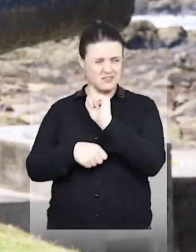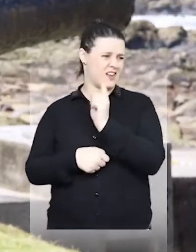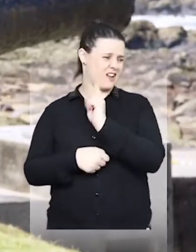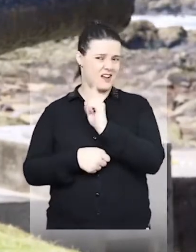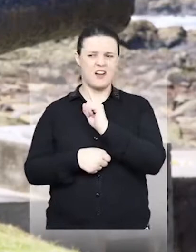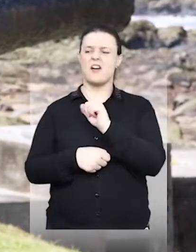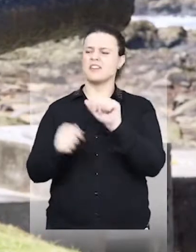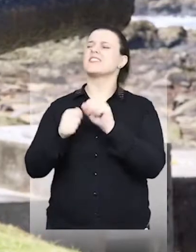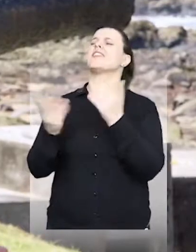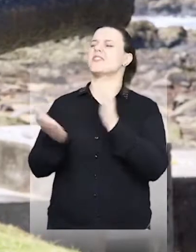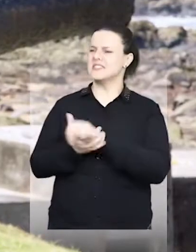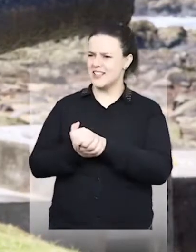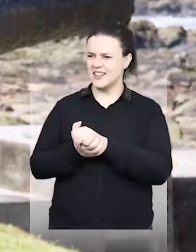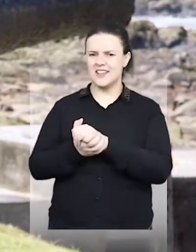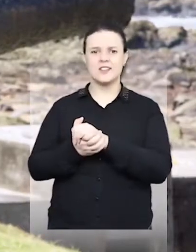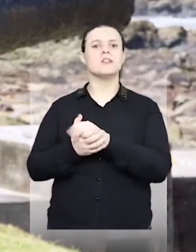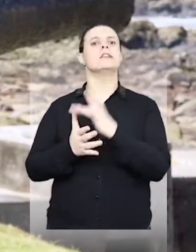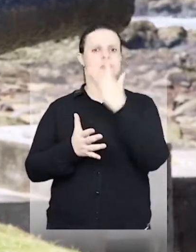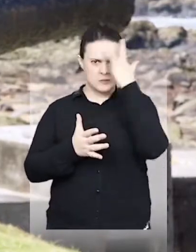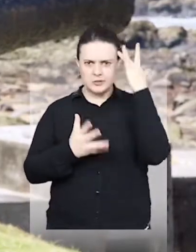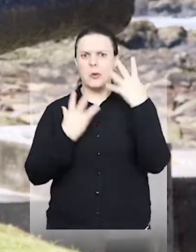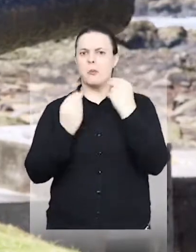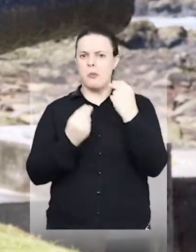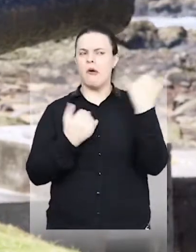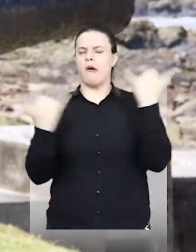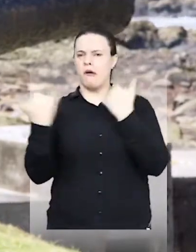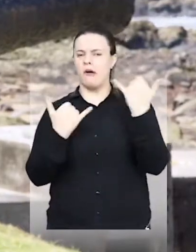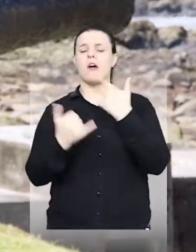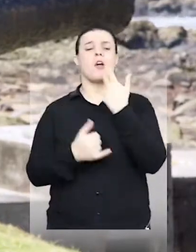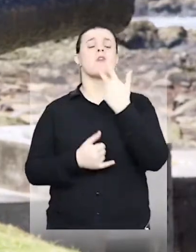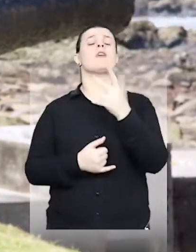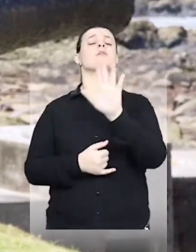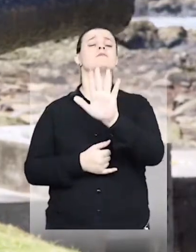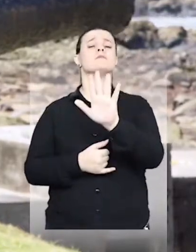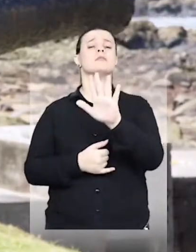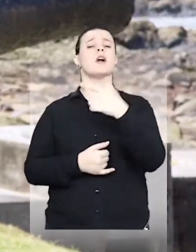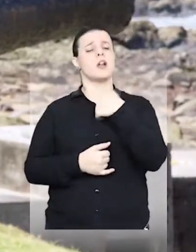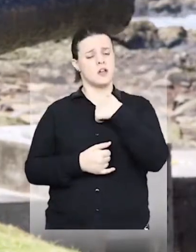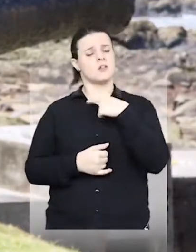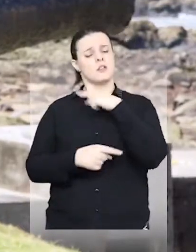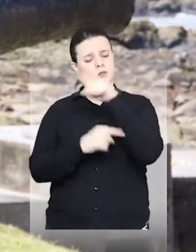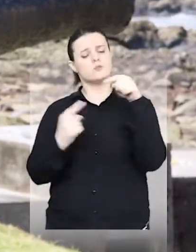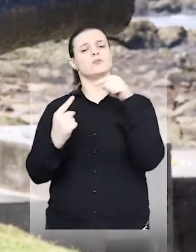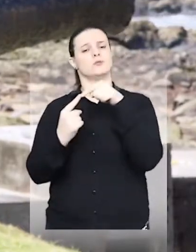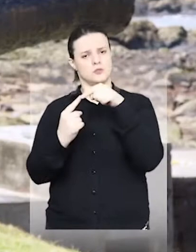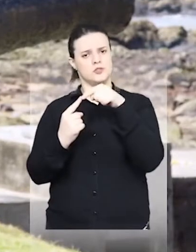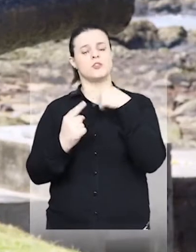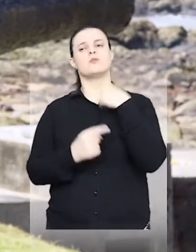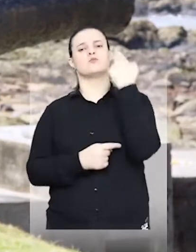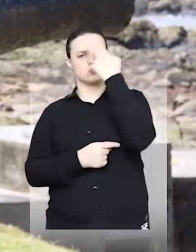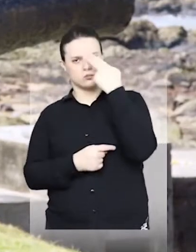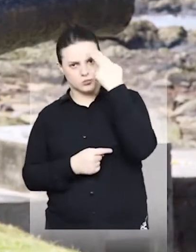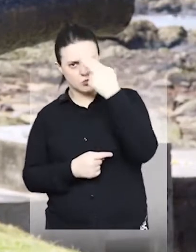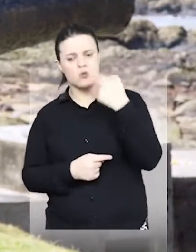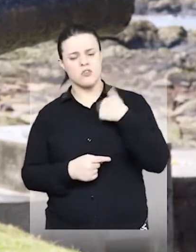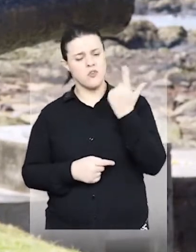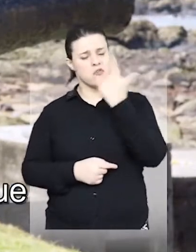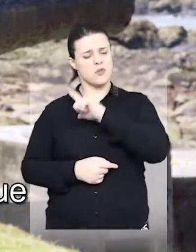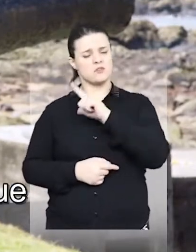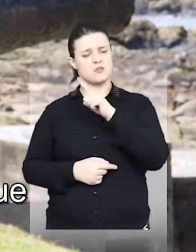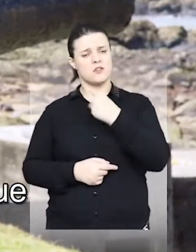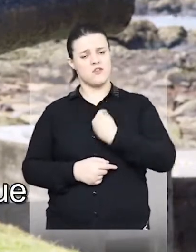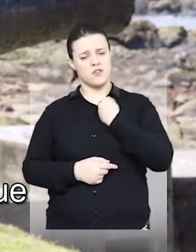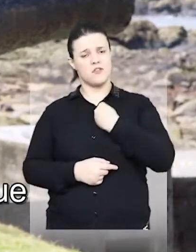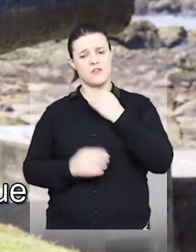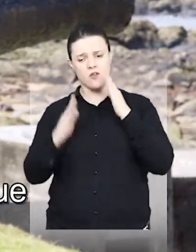profissão, que você está fazendo, você tem, né? E eu sempre digo, não, eu tenho um propósito, eu tenho um sonho, eu vou